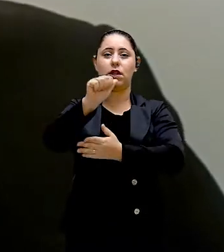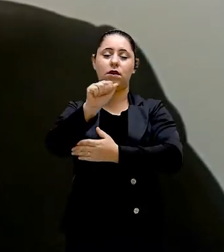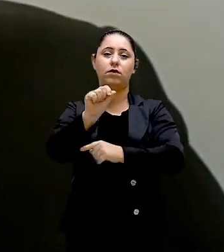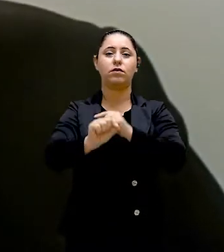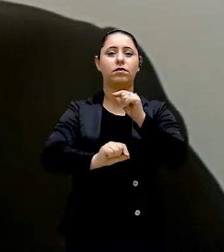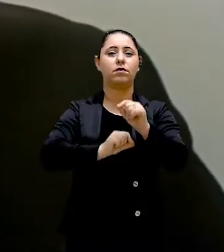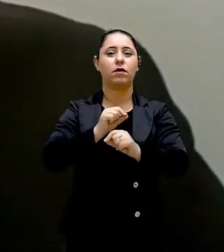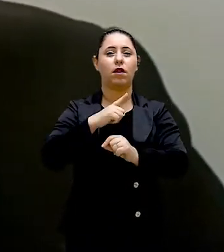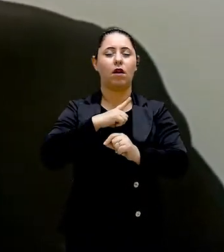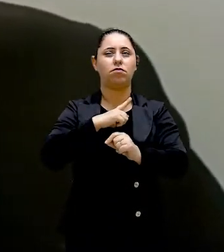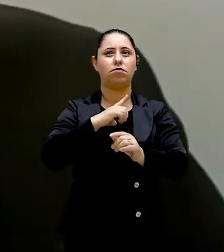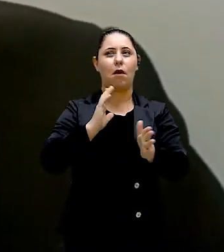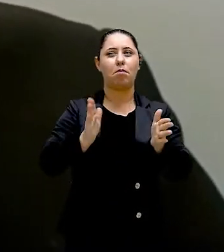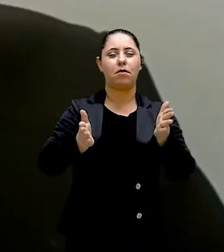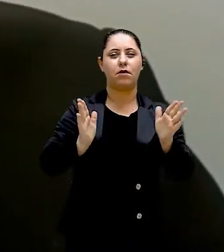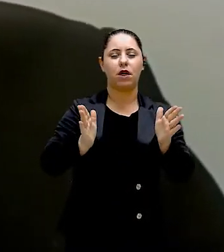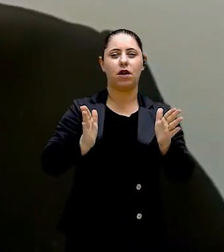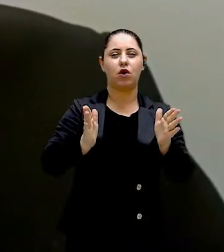entre